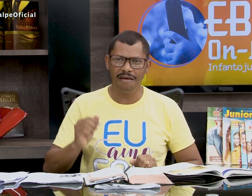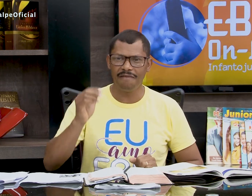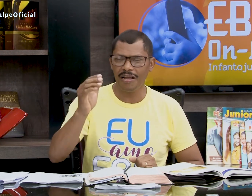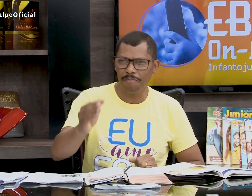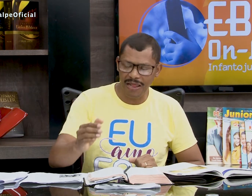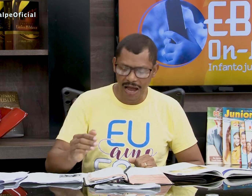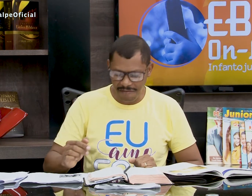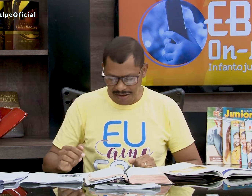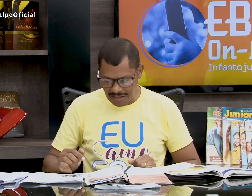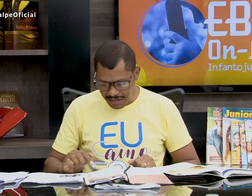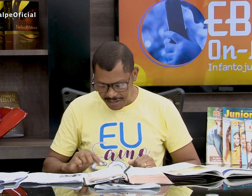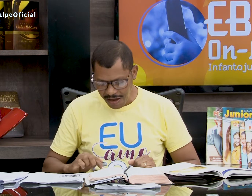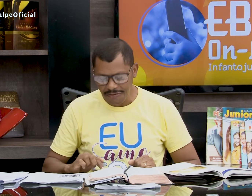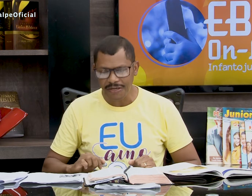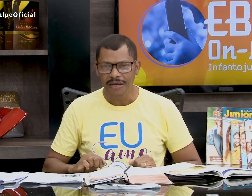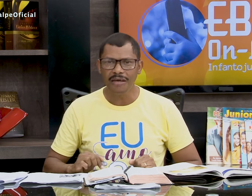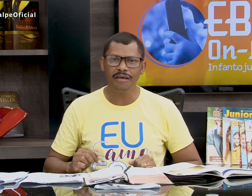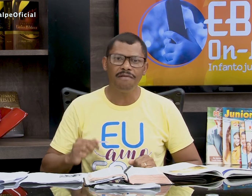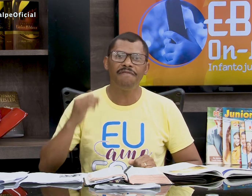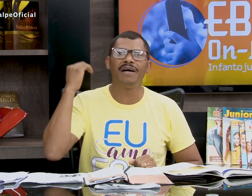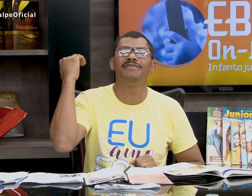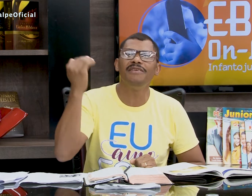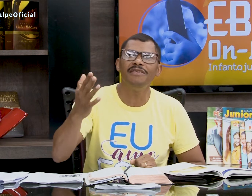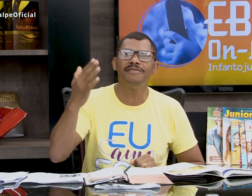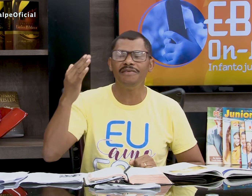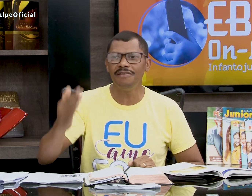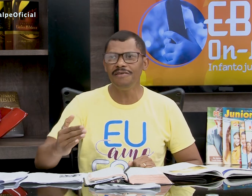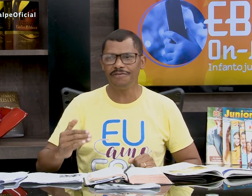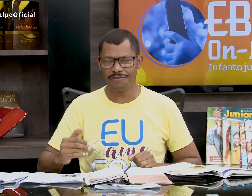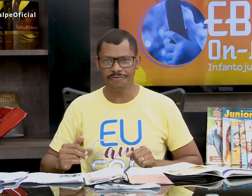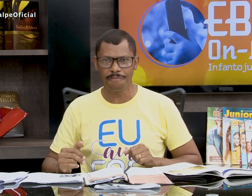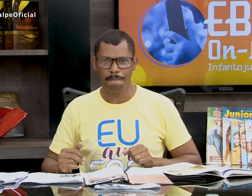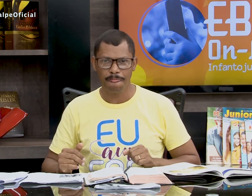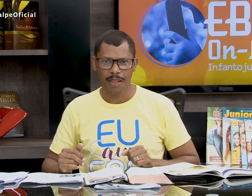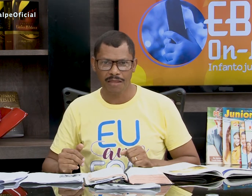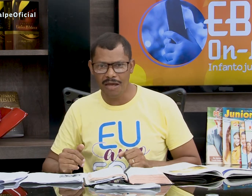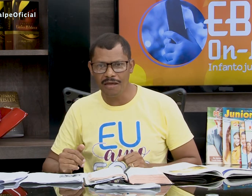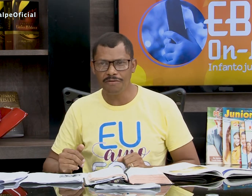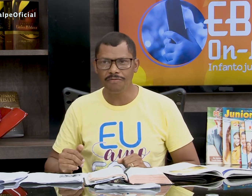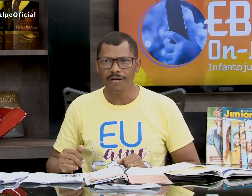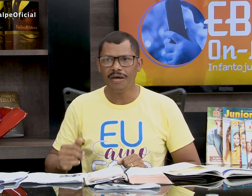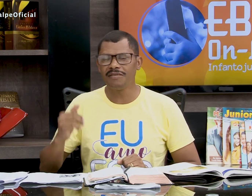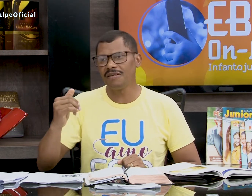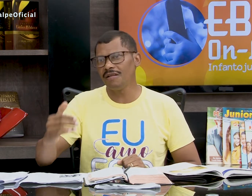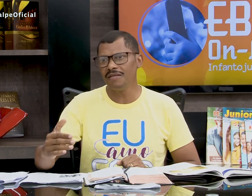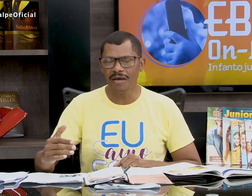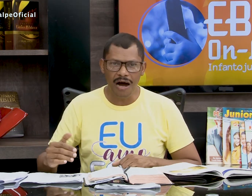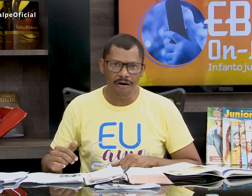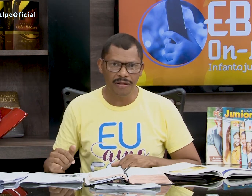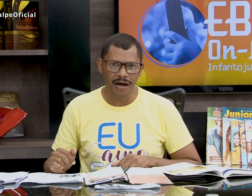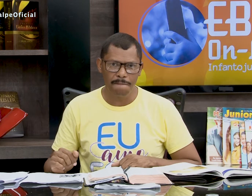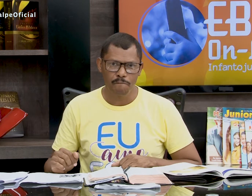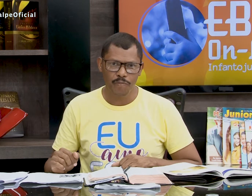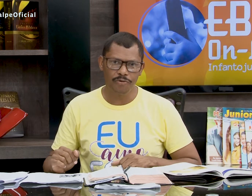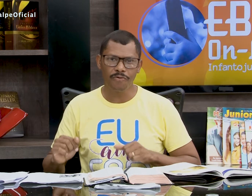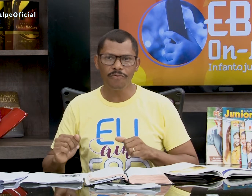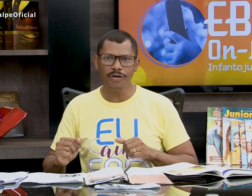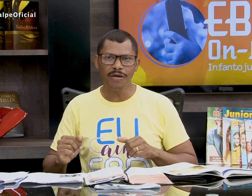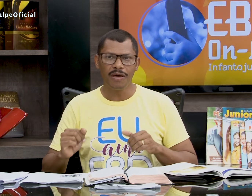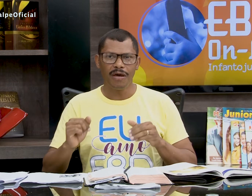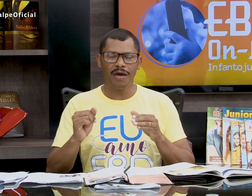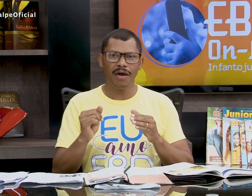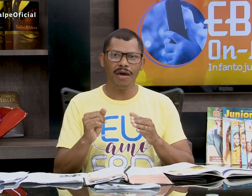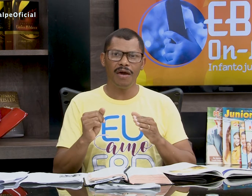para levar a palavra de Deus então enfatize e isso dentro em sala de aula